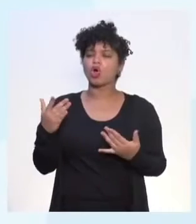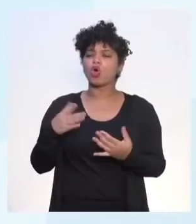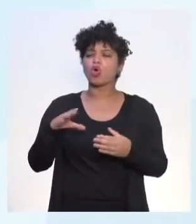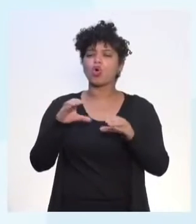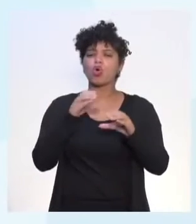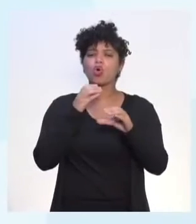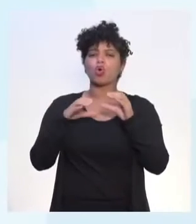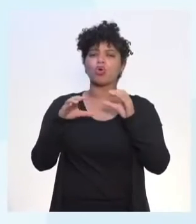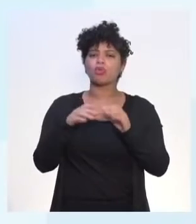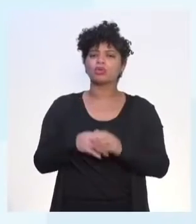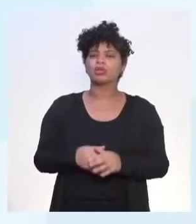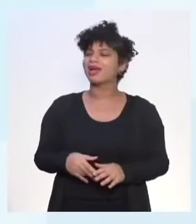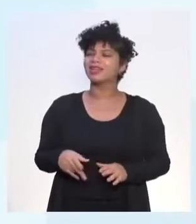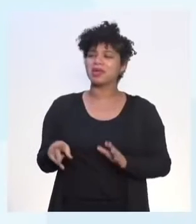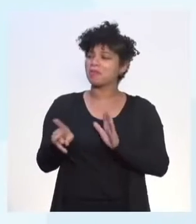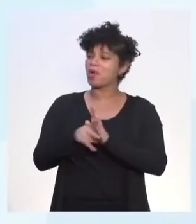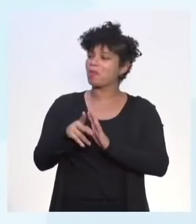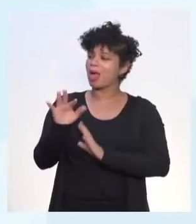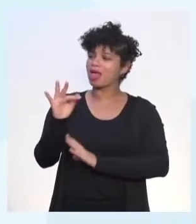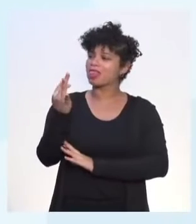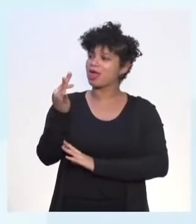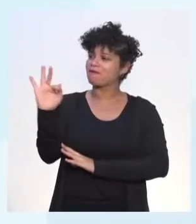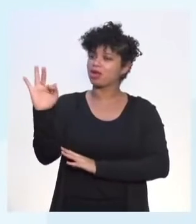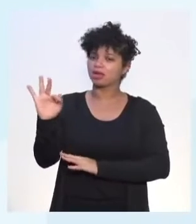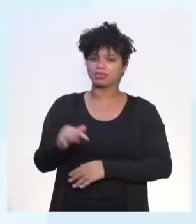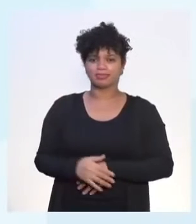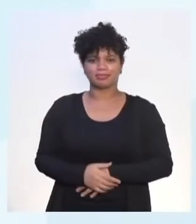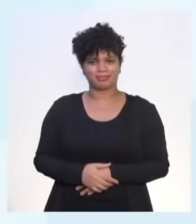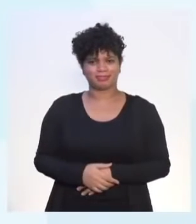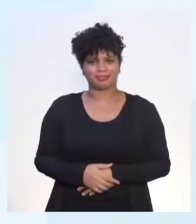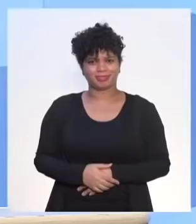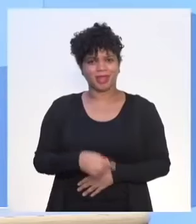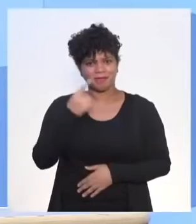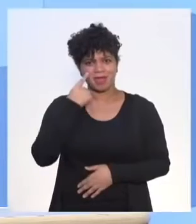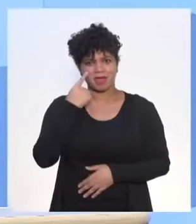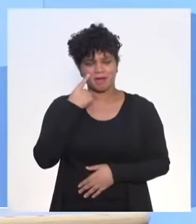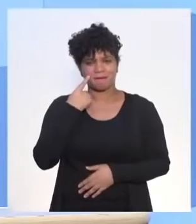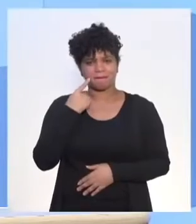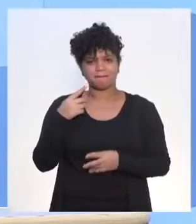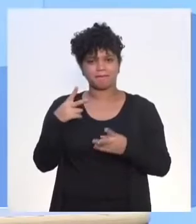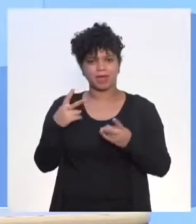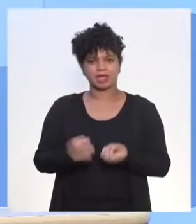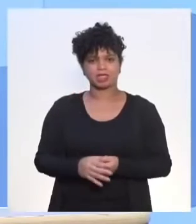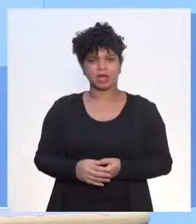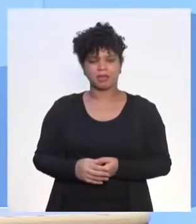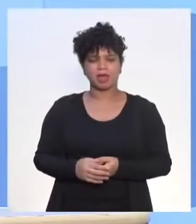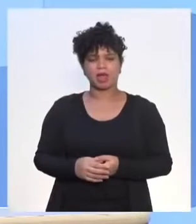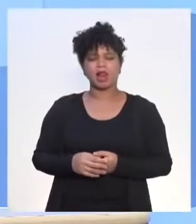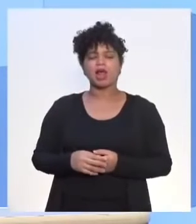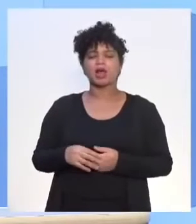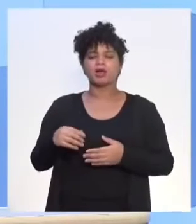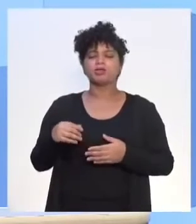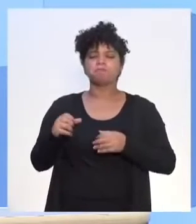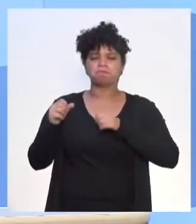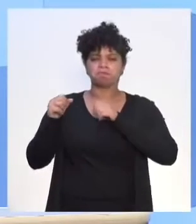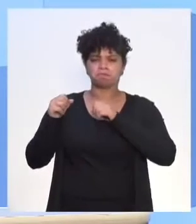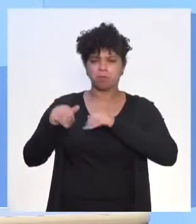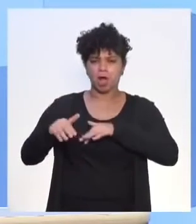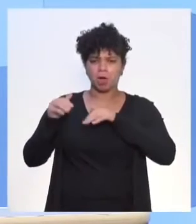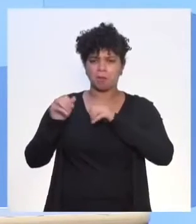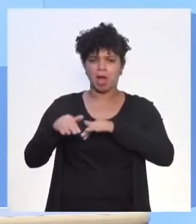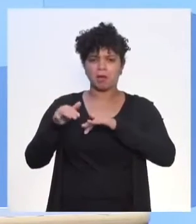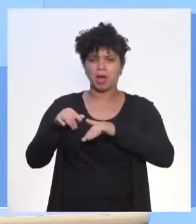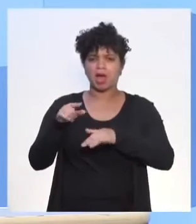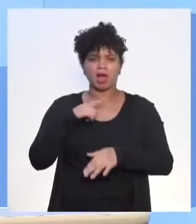só, mais uma referência, né, de luta contra a monarquia, né? Contra o poder monárquico. Então,